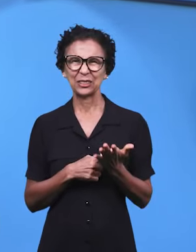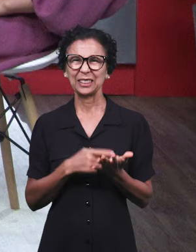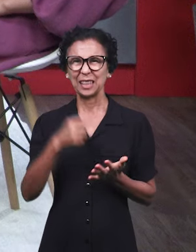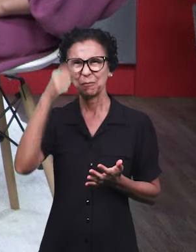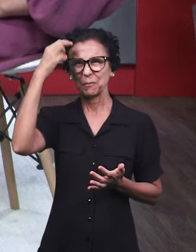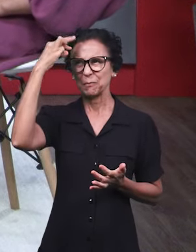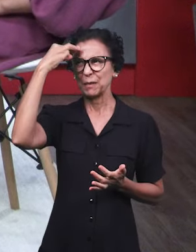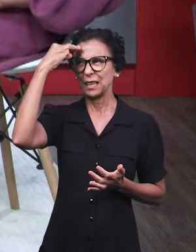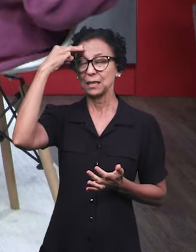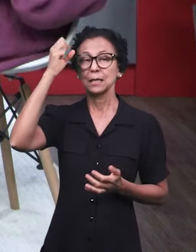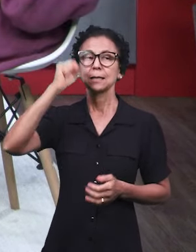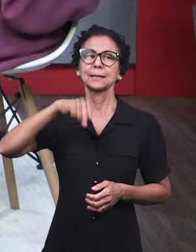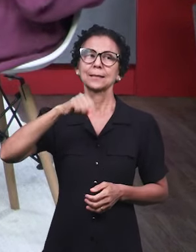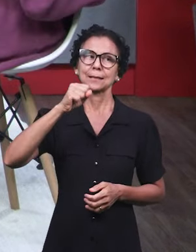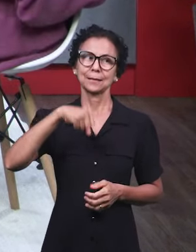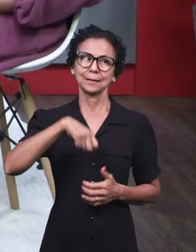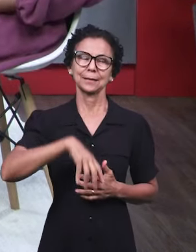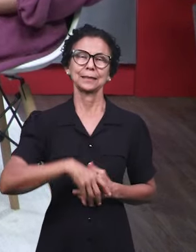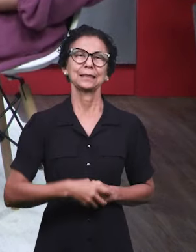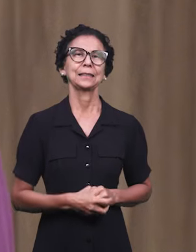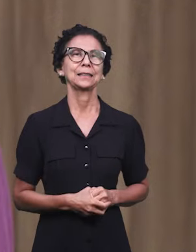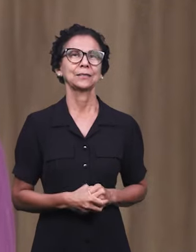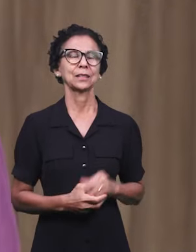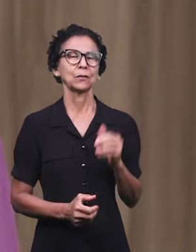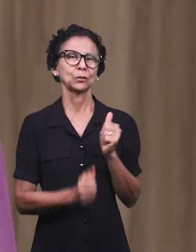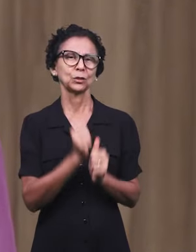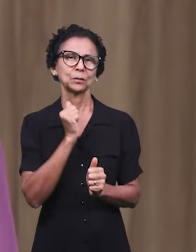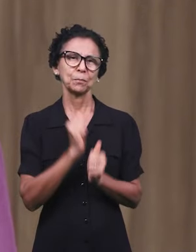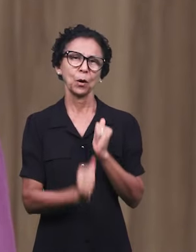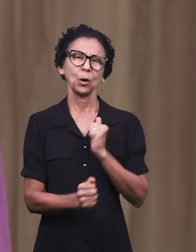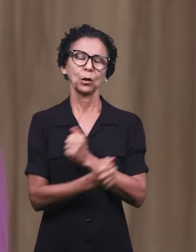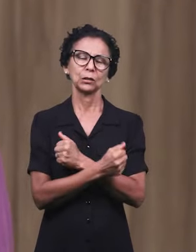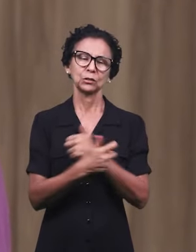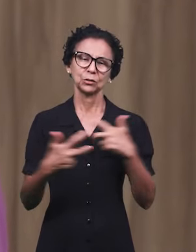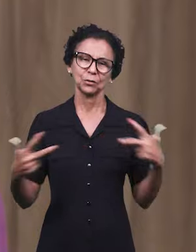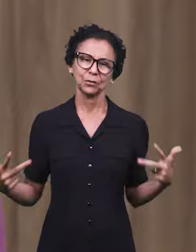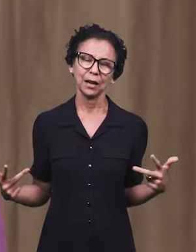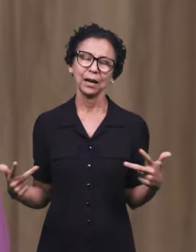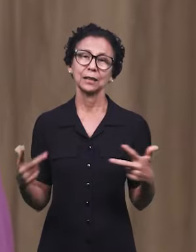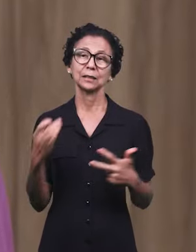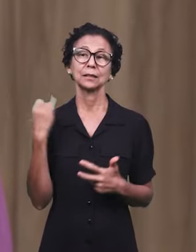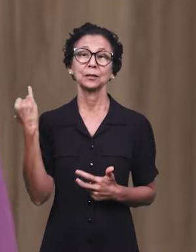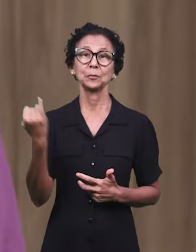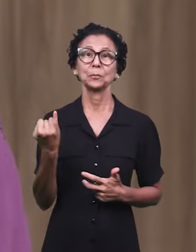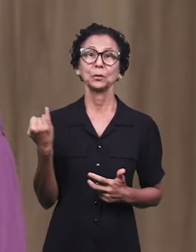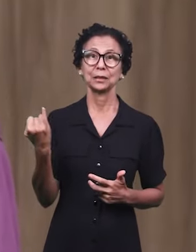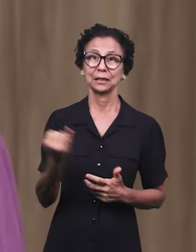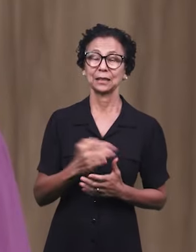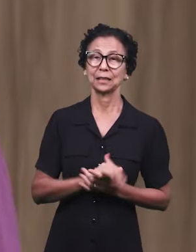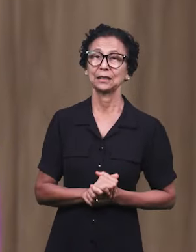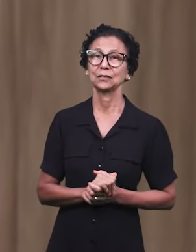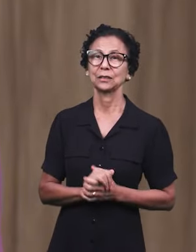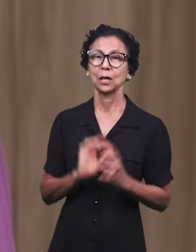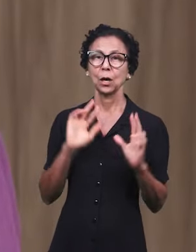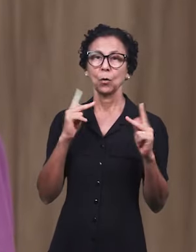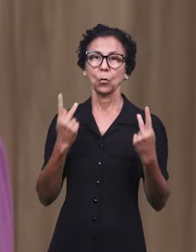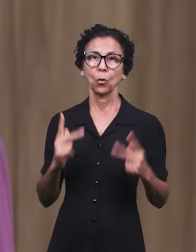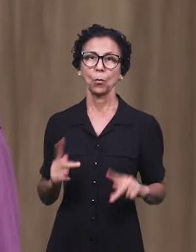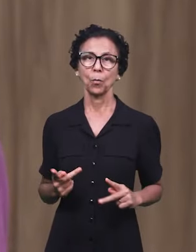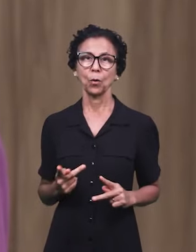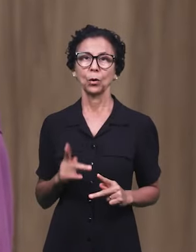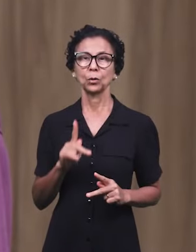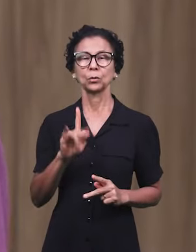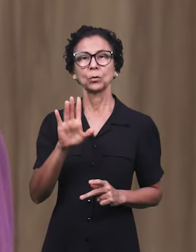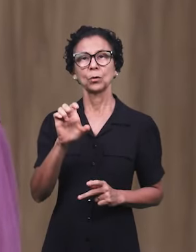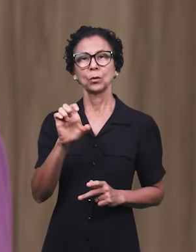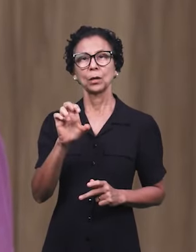psicologicamente? Com certeza. Os exercícios físicos, né, fazem com que a gente produza a endorfina, que é uma